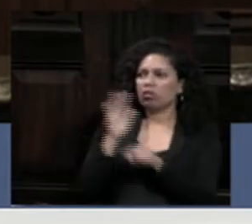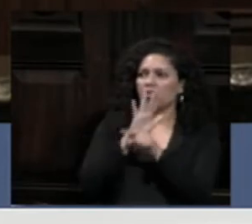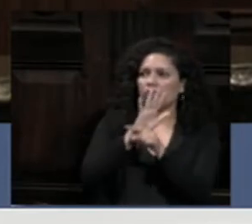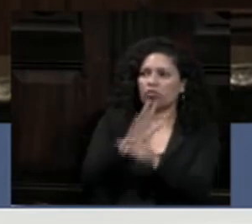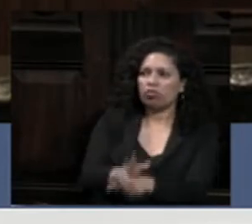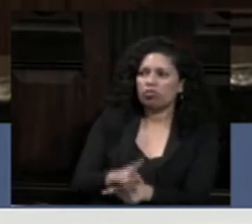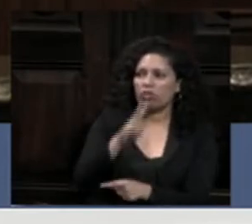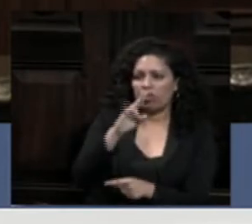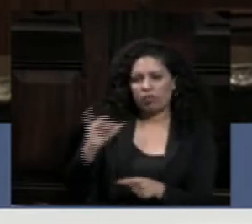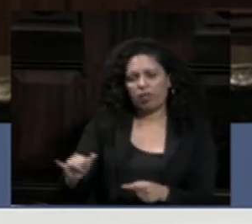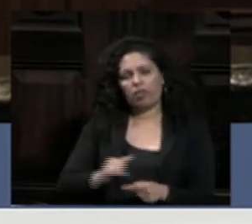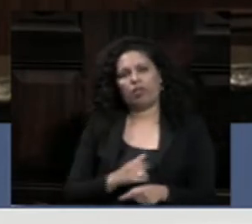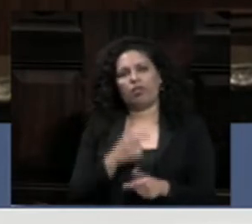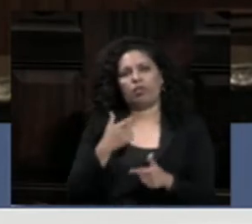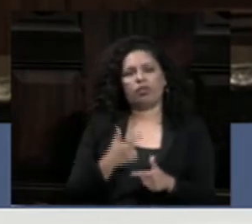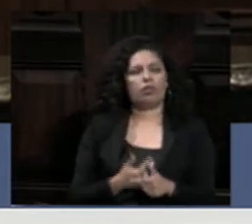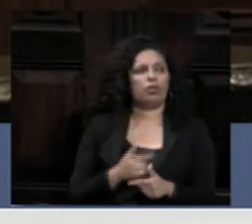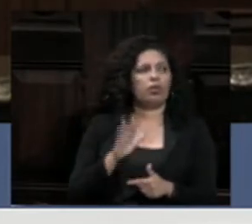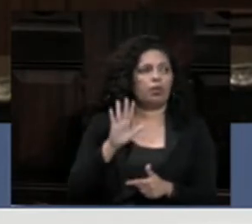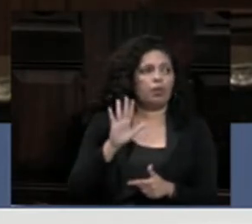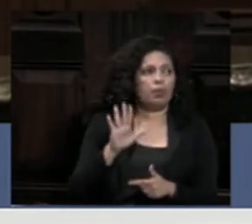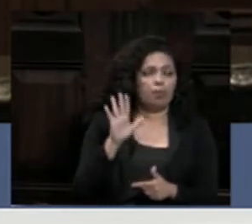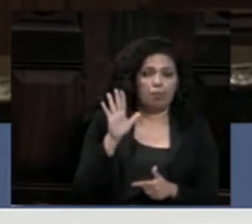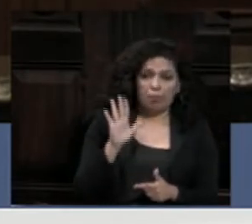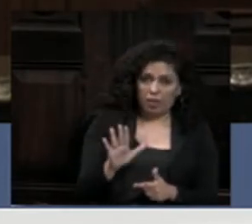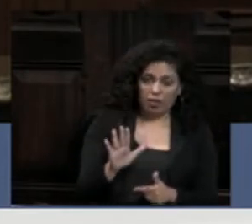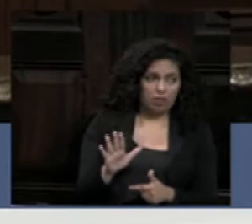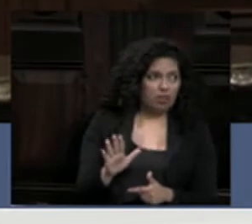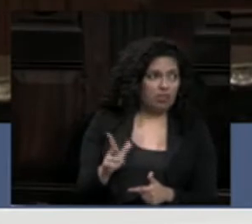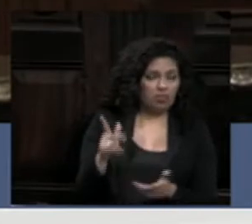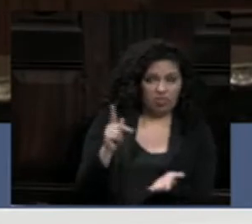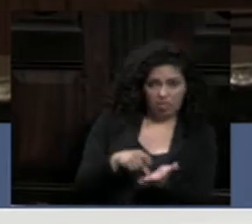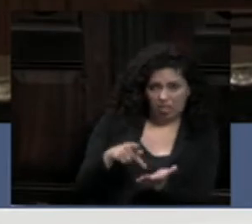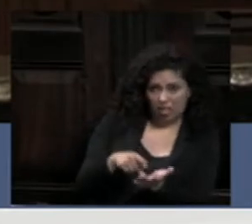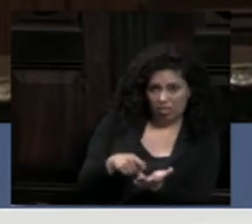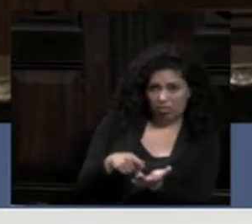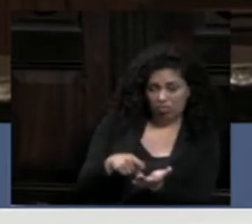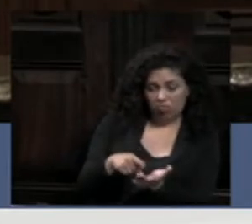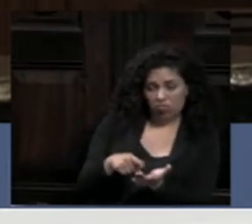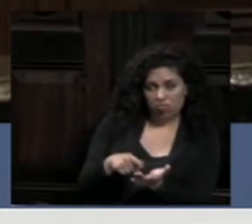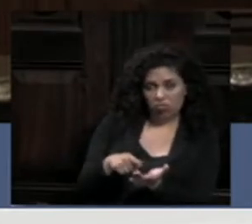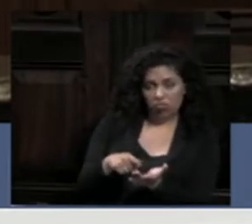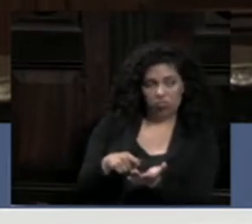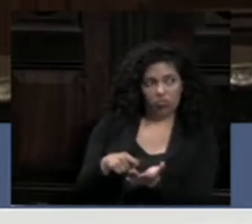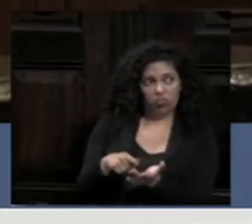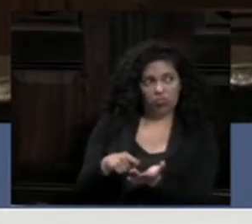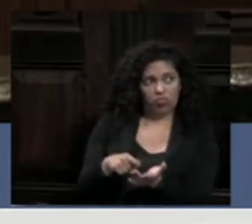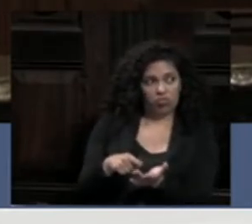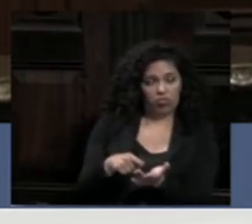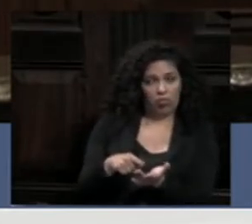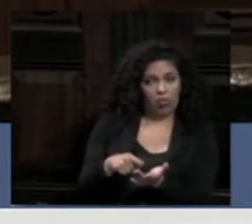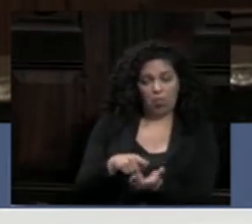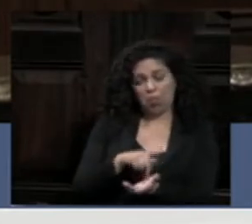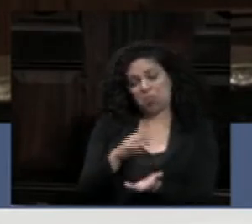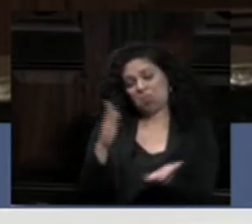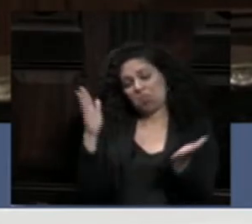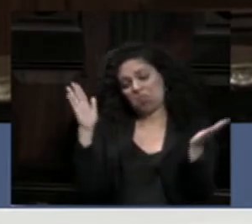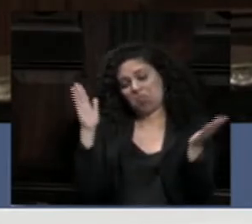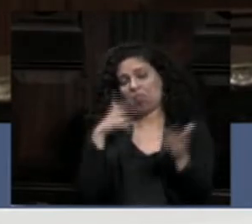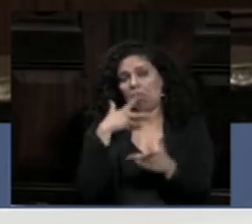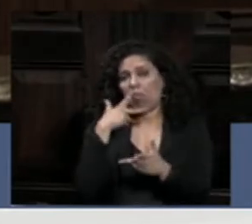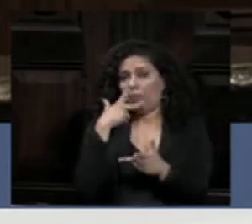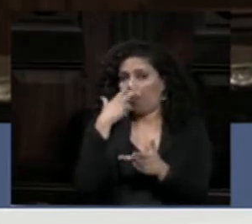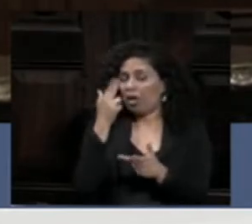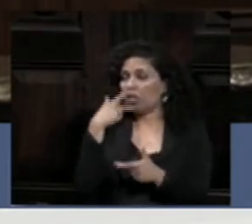tarde, mas que arriscam, mesmo nesse momento, ficar somente naquilo que sempre